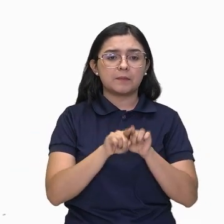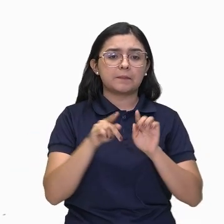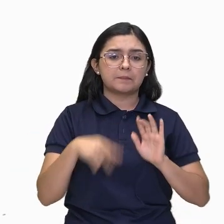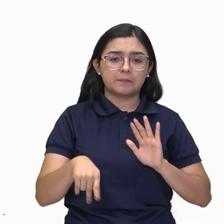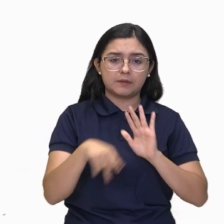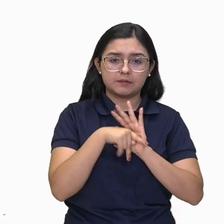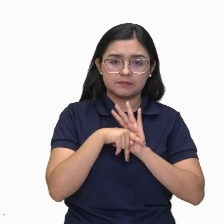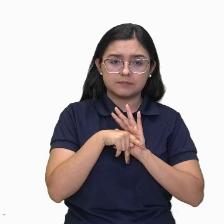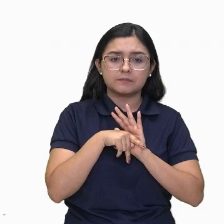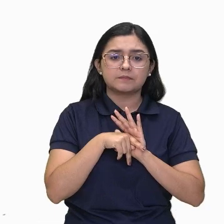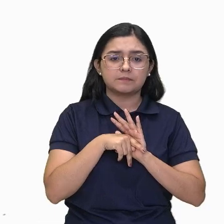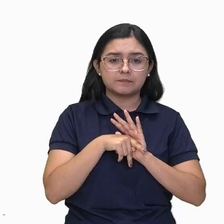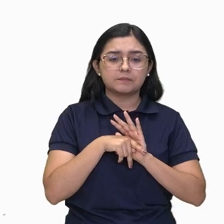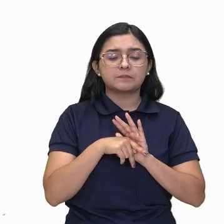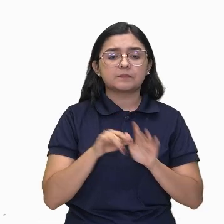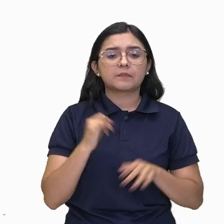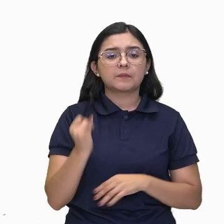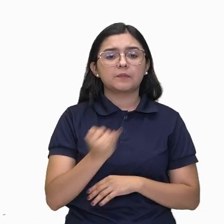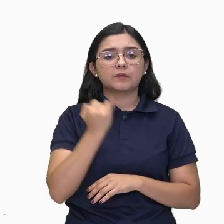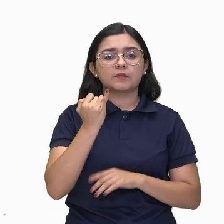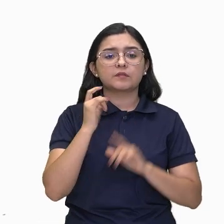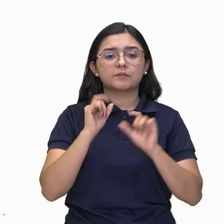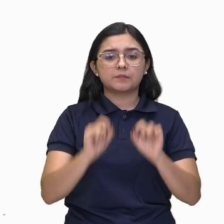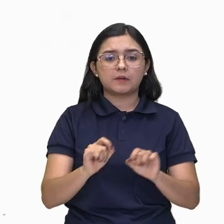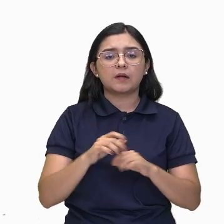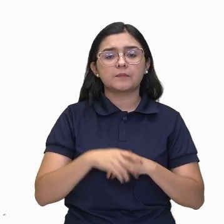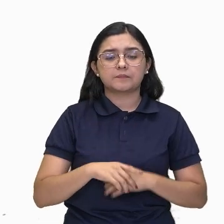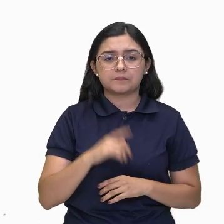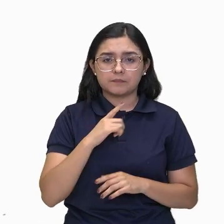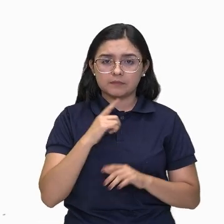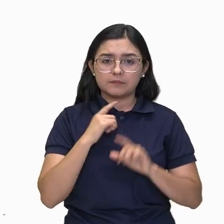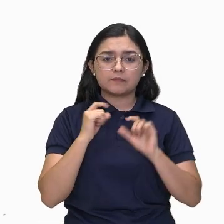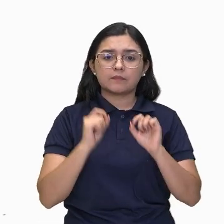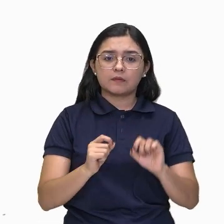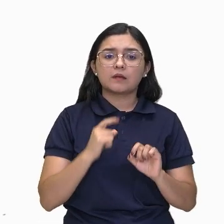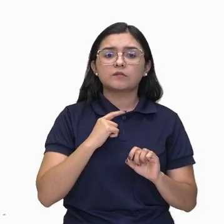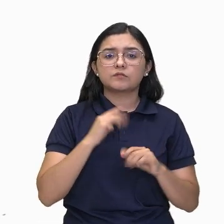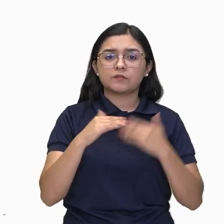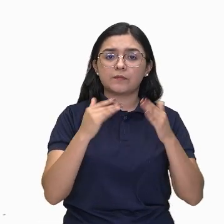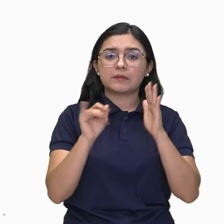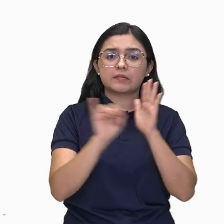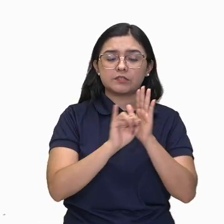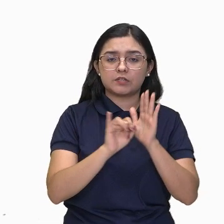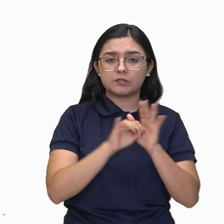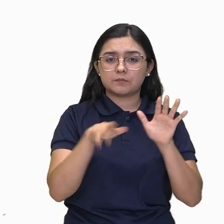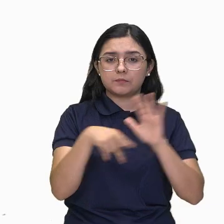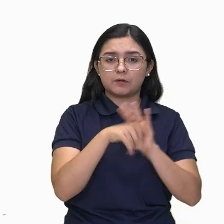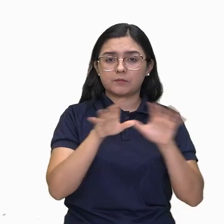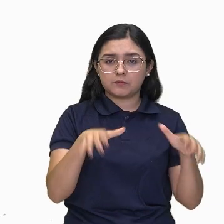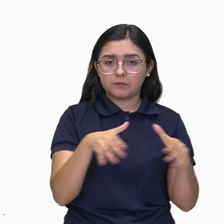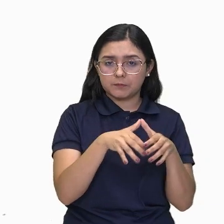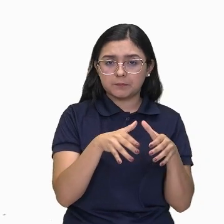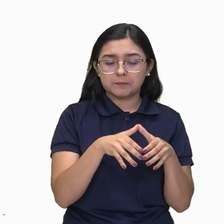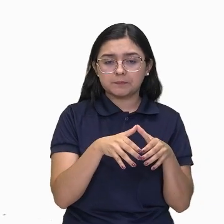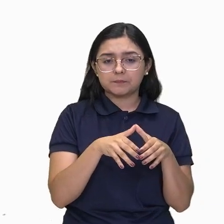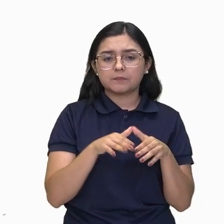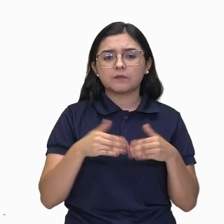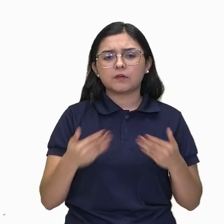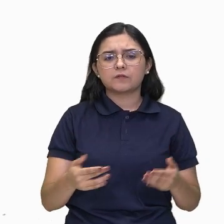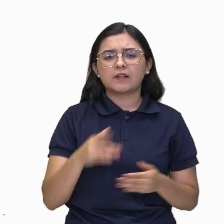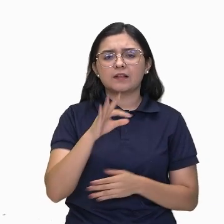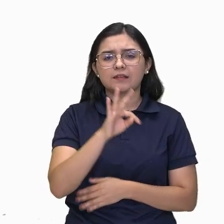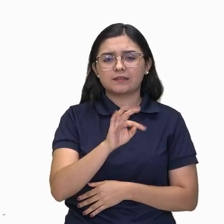pertencimento essencial para a construção da identidade. Então, o território, quando se fala de